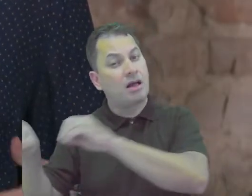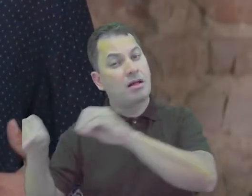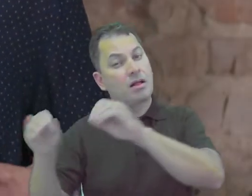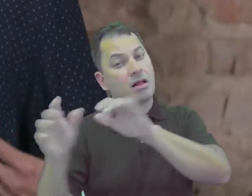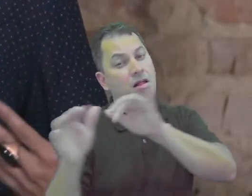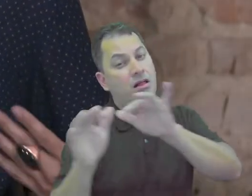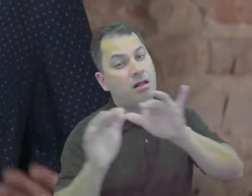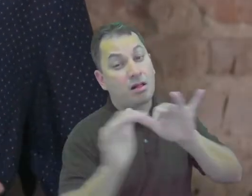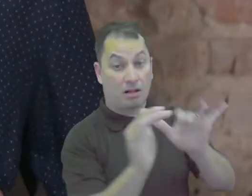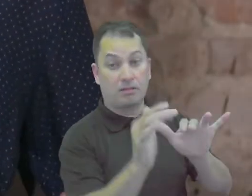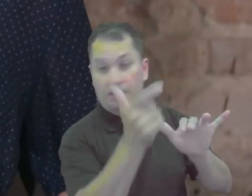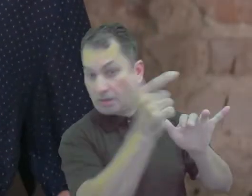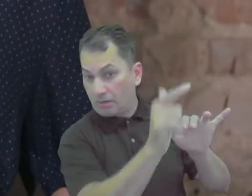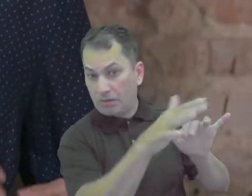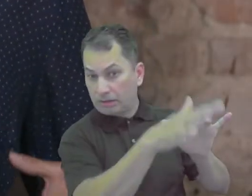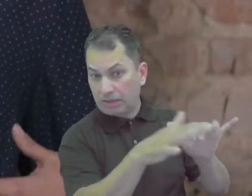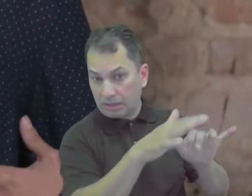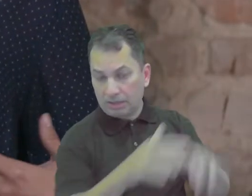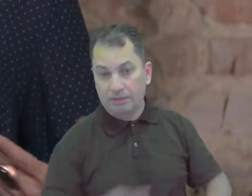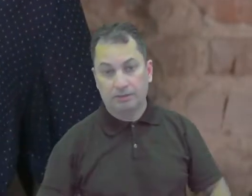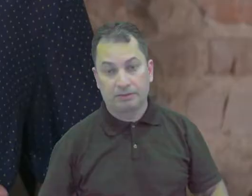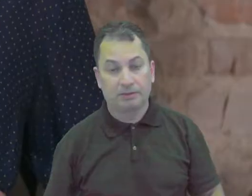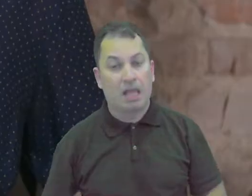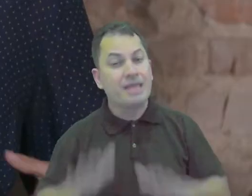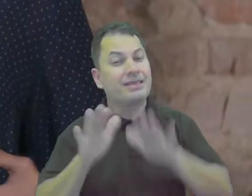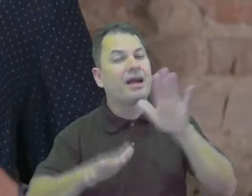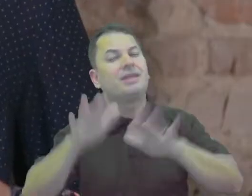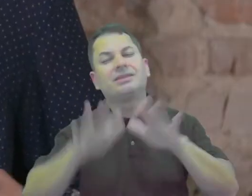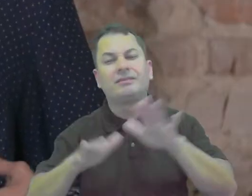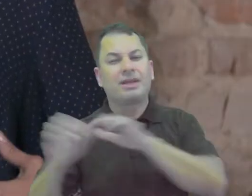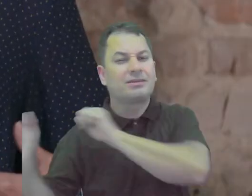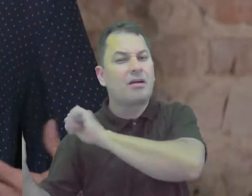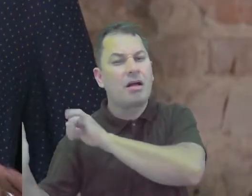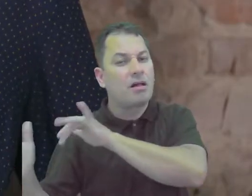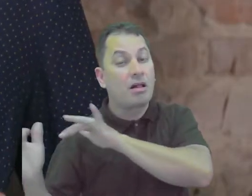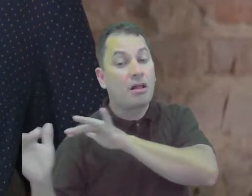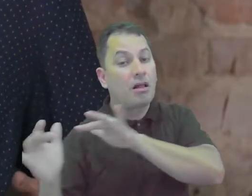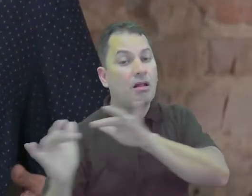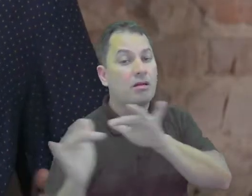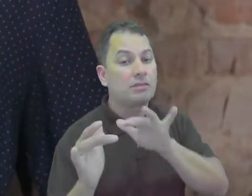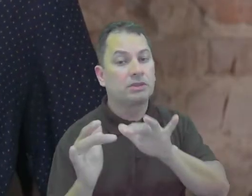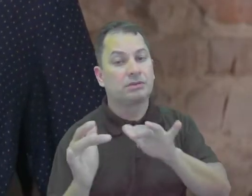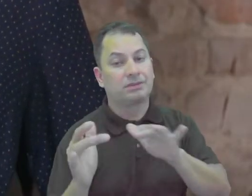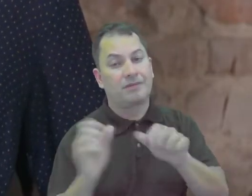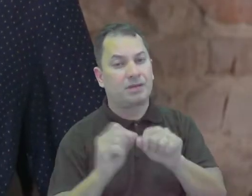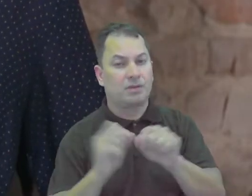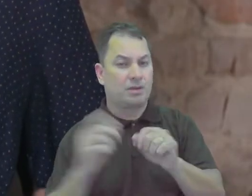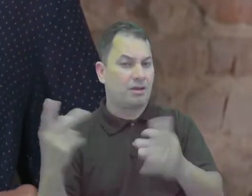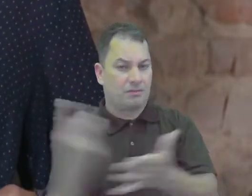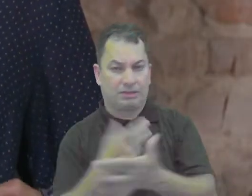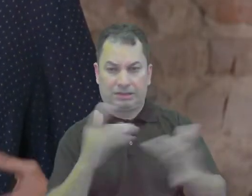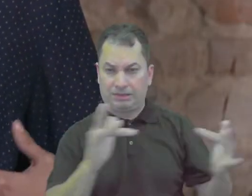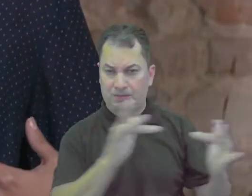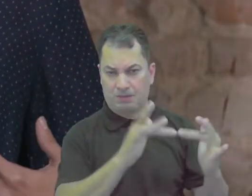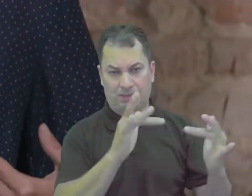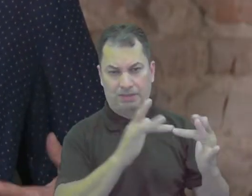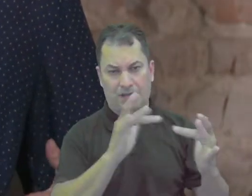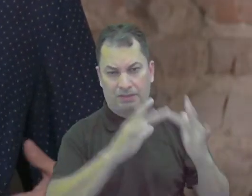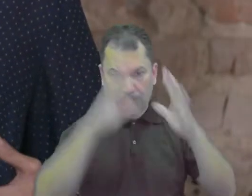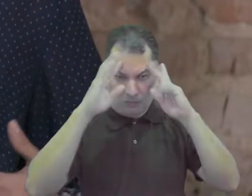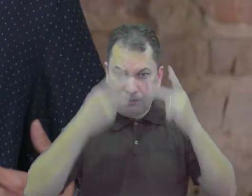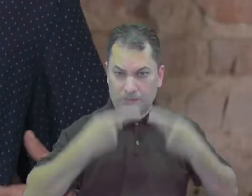essa migração, né, leva a contatos mais próximos, né, com as populações humanas, né,